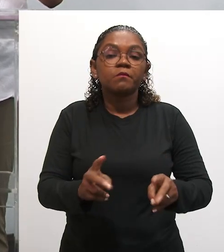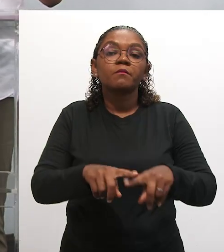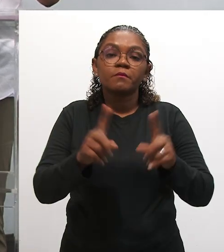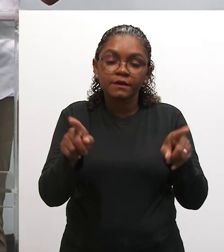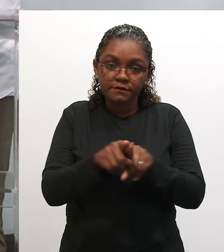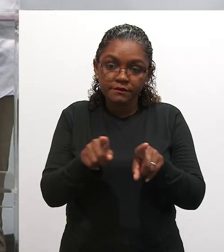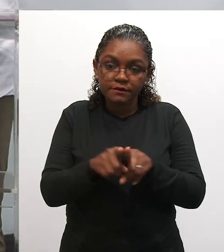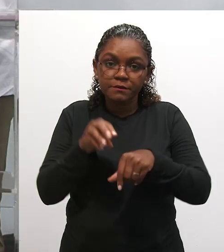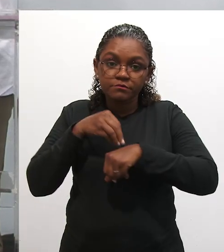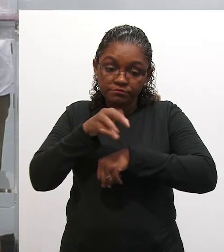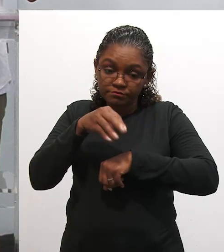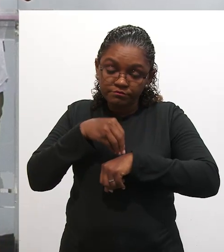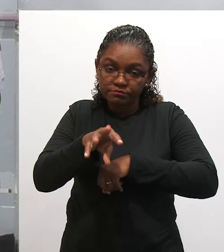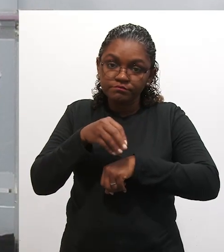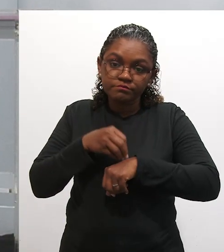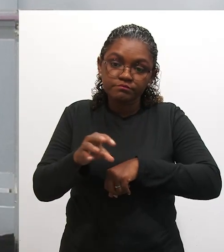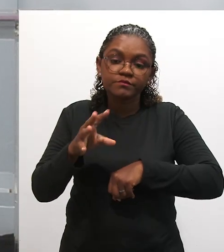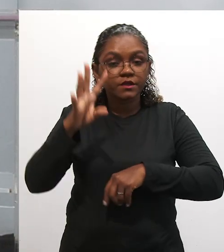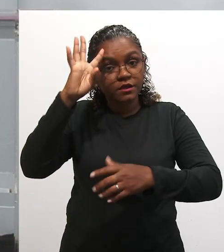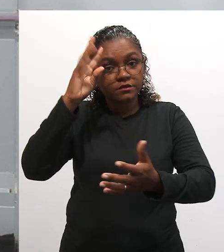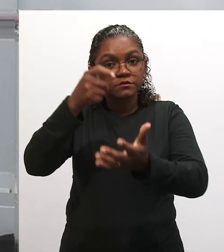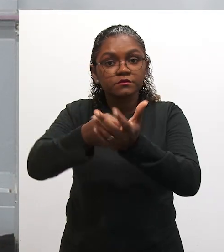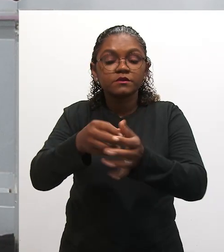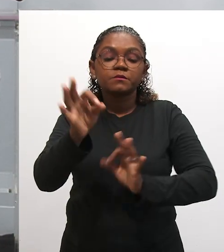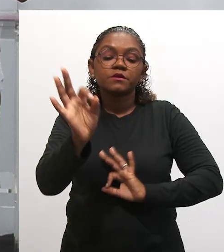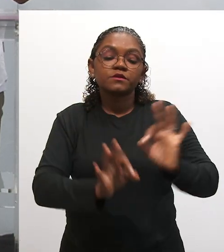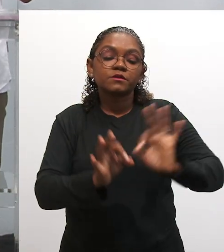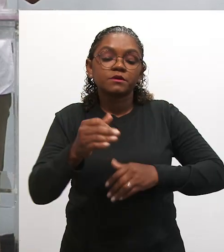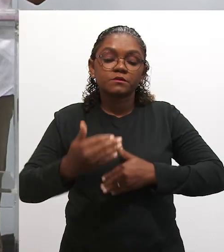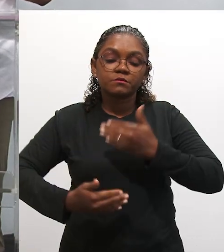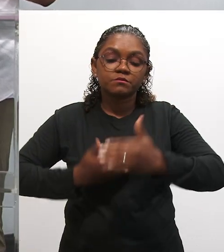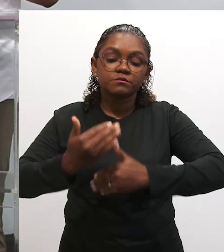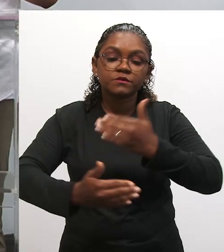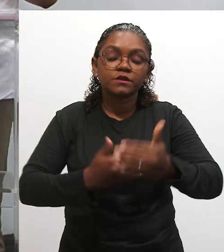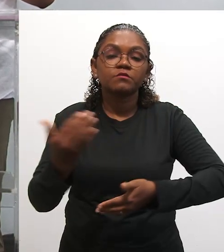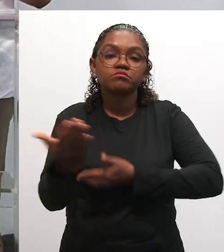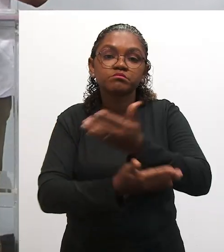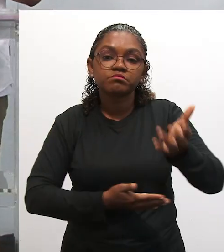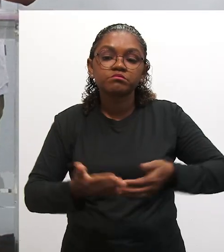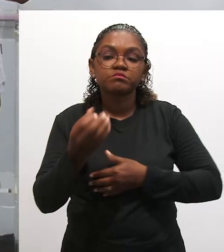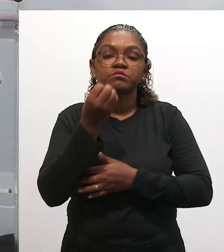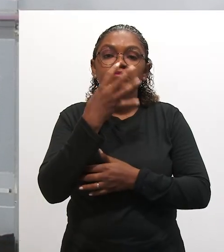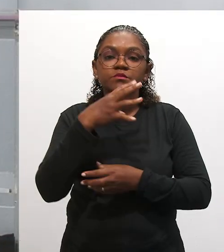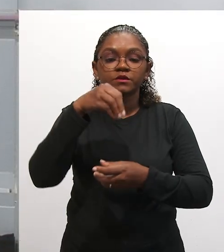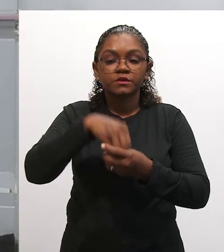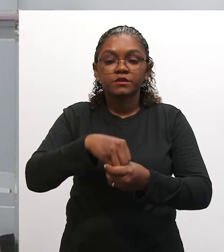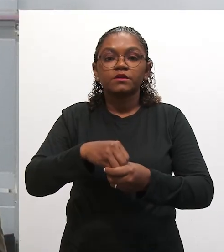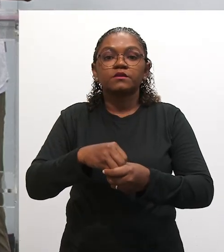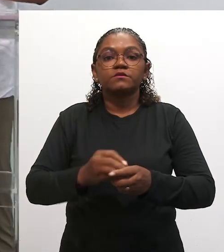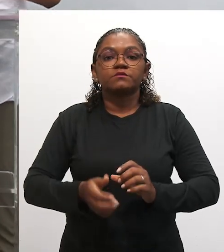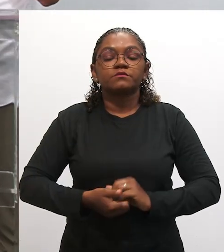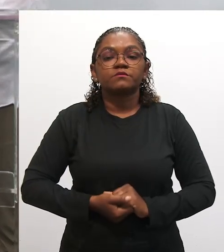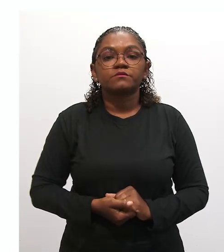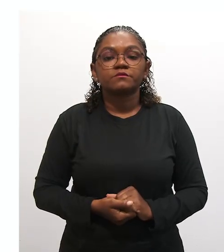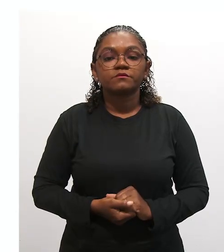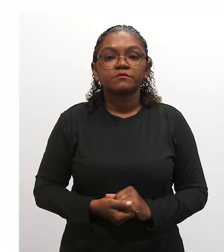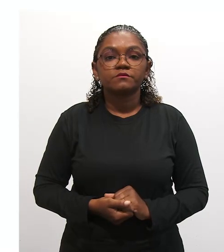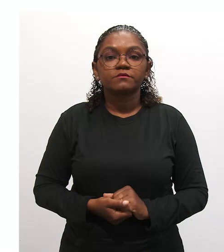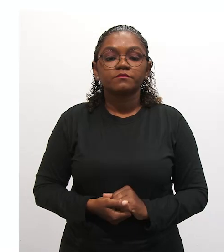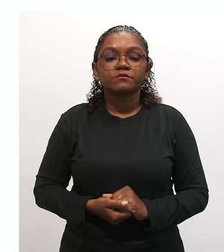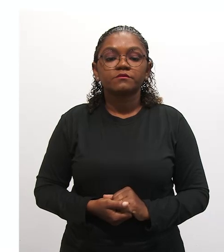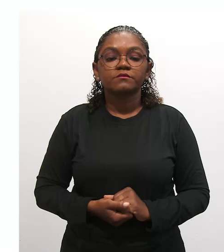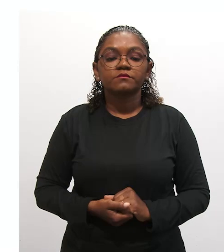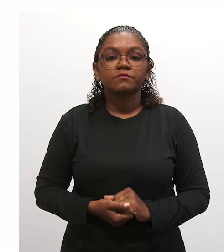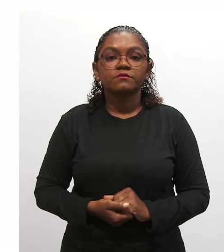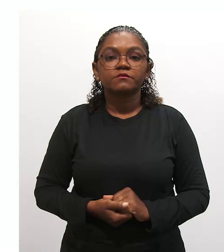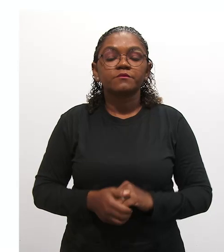também orientar contra essas decisões e planejamento num processo mais dinâmico e vivo dentro do mundo virtual.